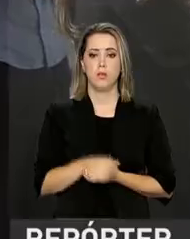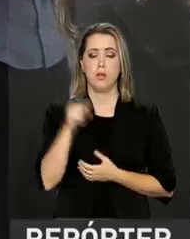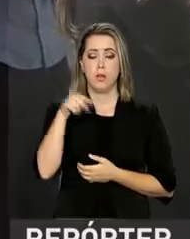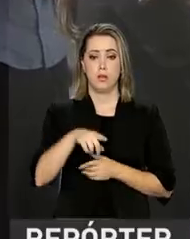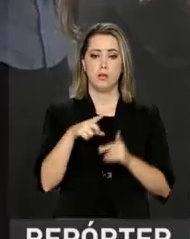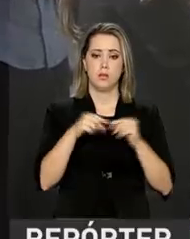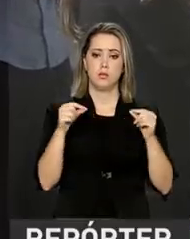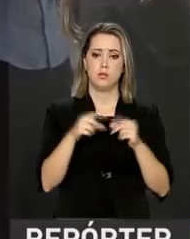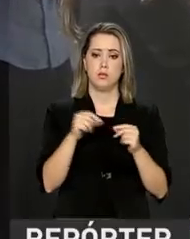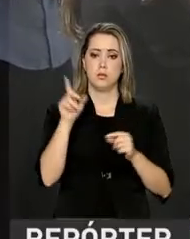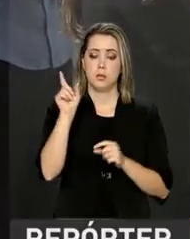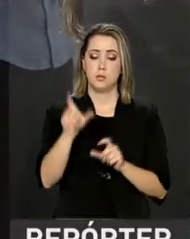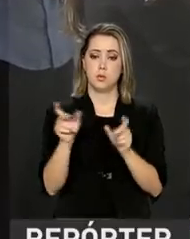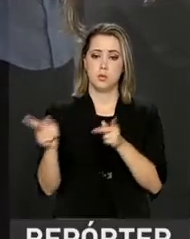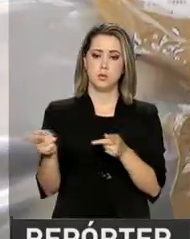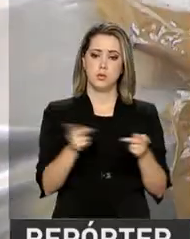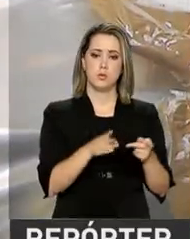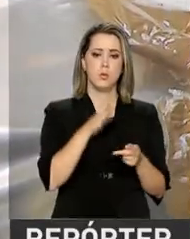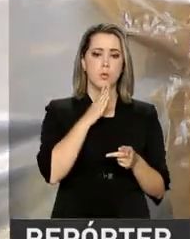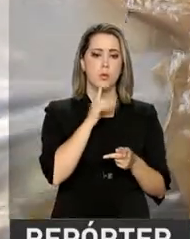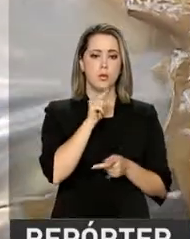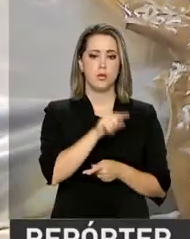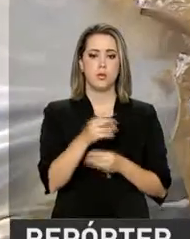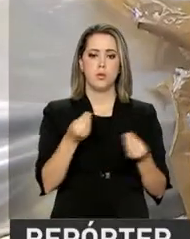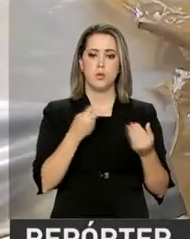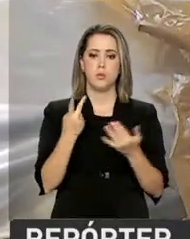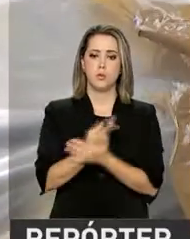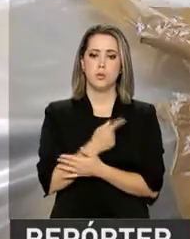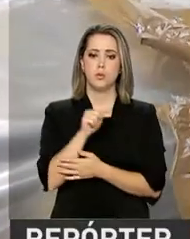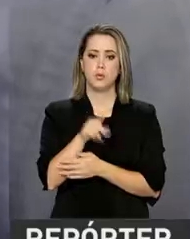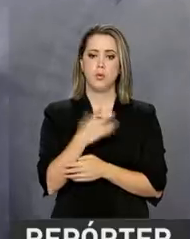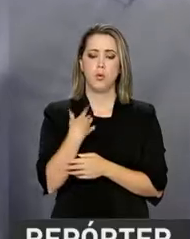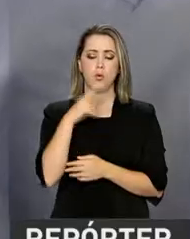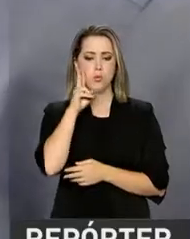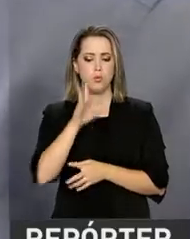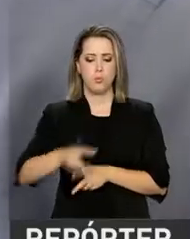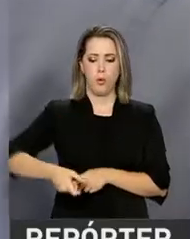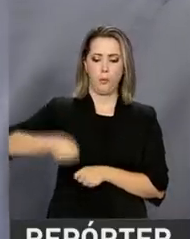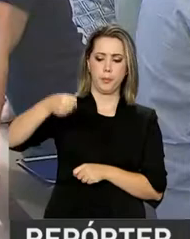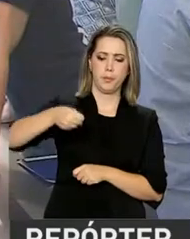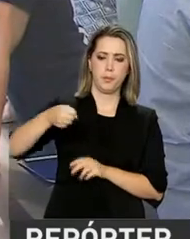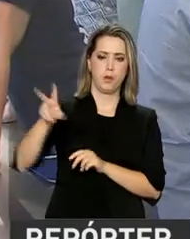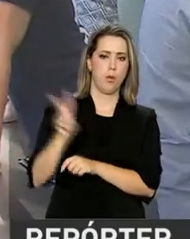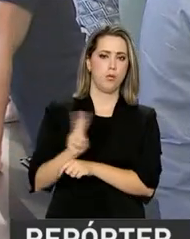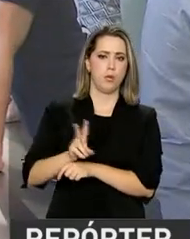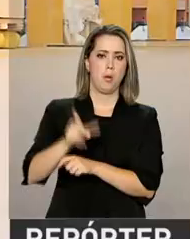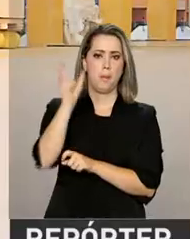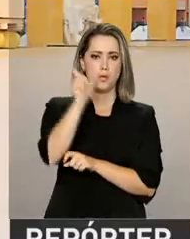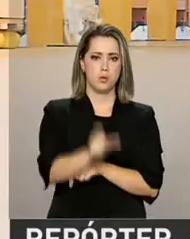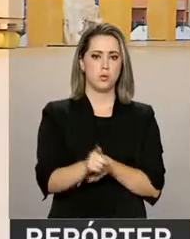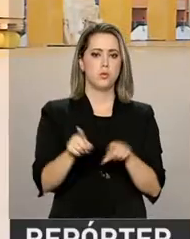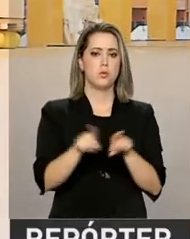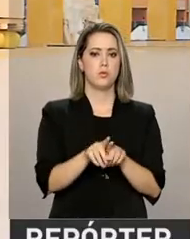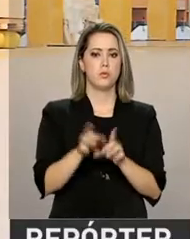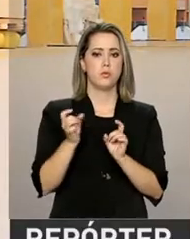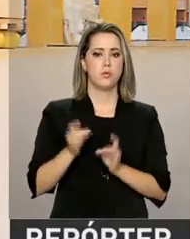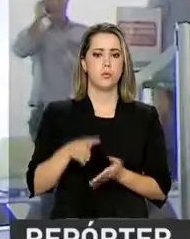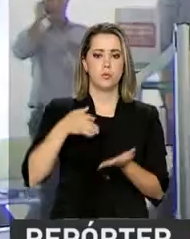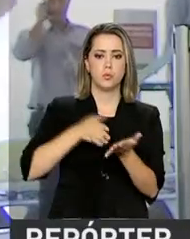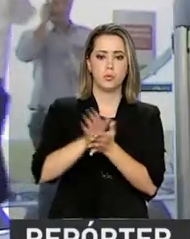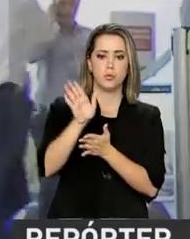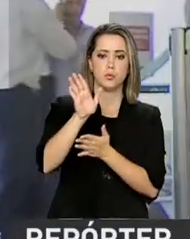os visitantes puderam conferir como funciona o controle de cargas bagagens passageiro e o despacho aduaneiro